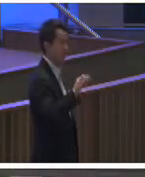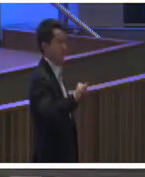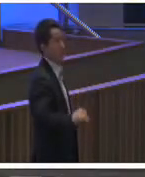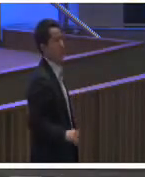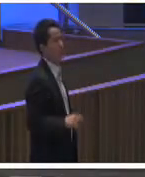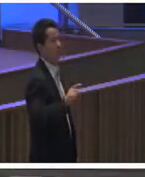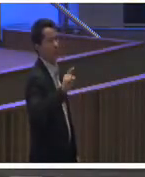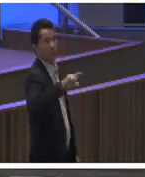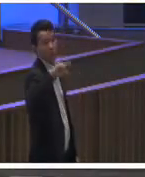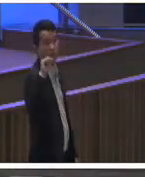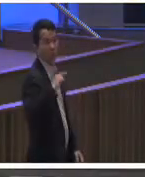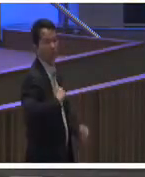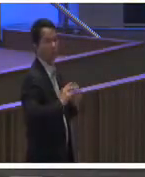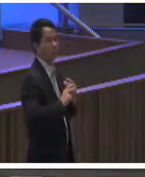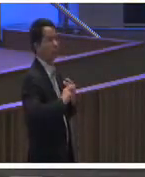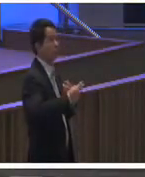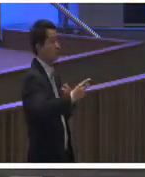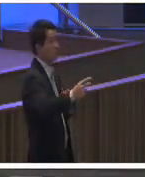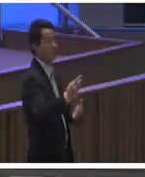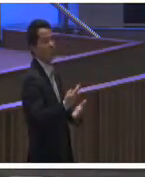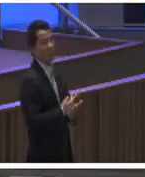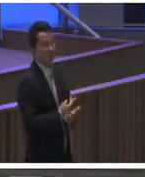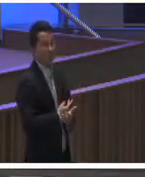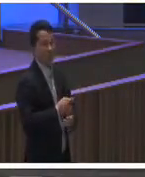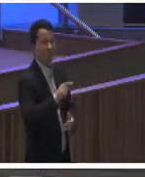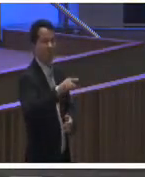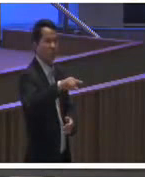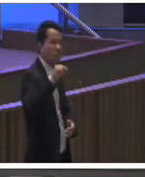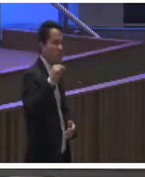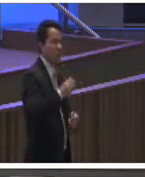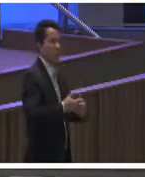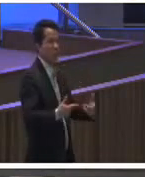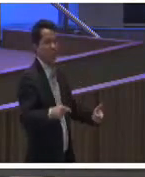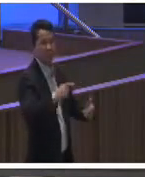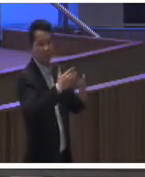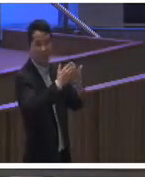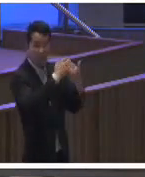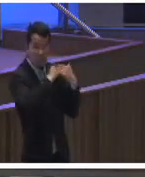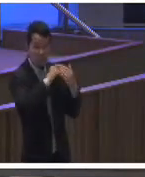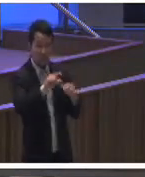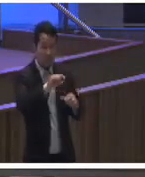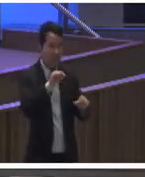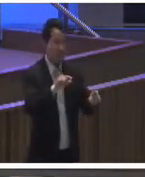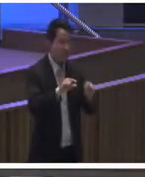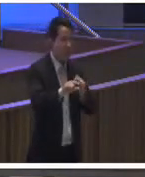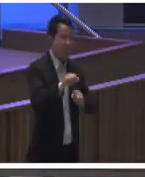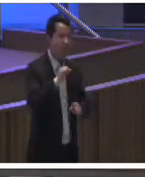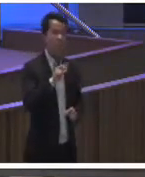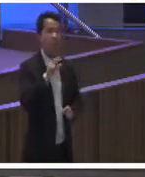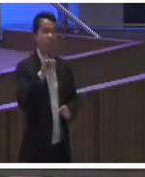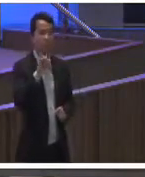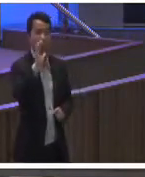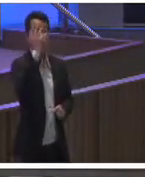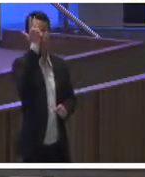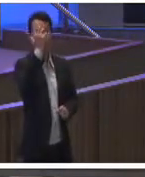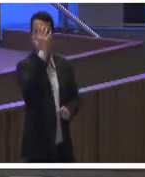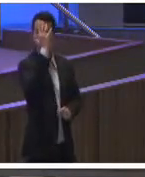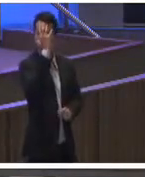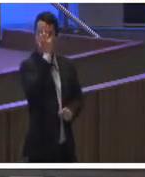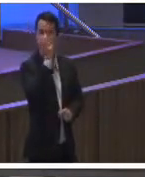a consequência é tua, a responsabilidade é tua. Isso é sério